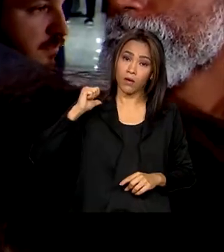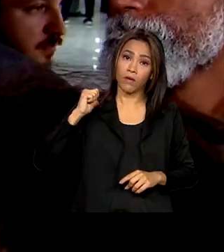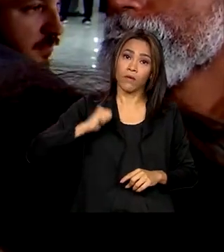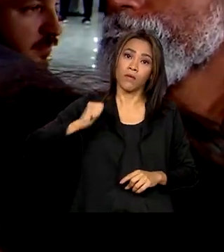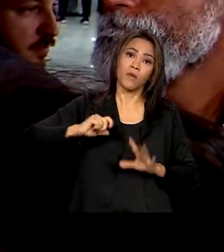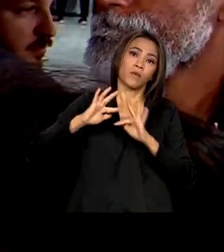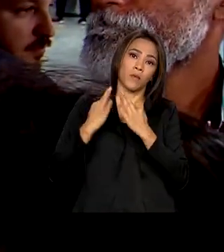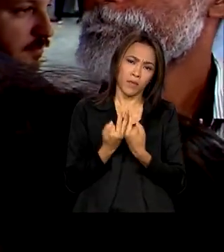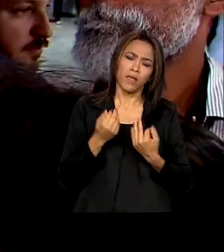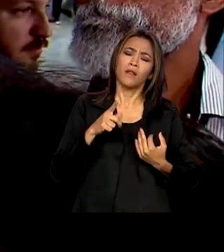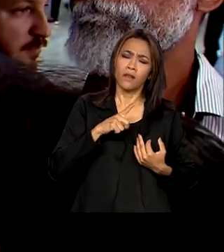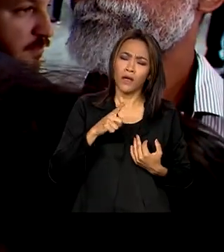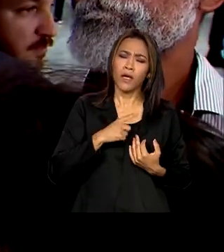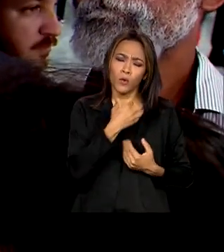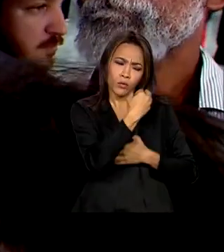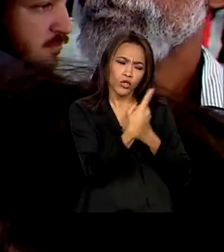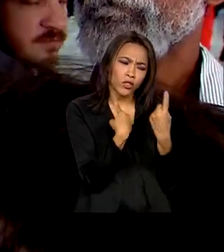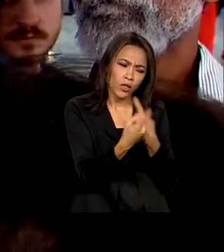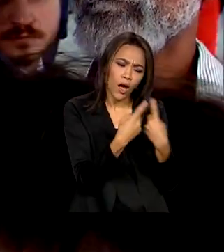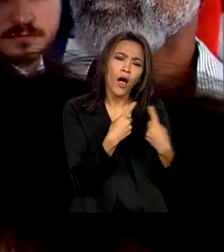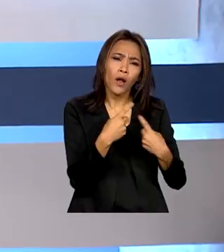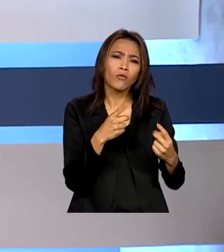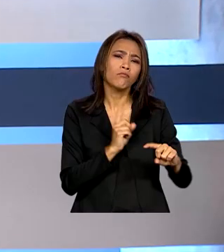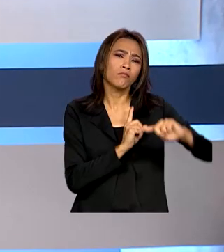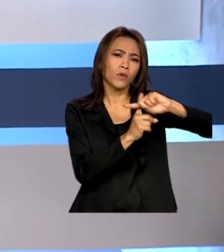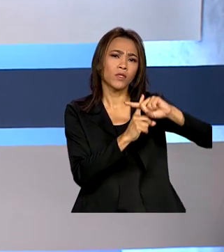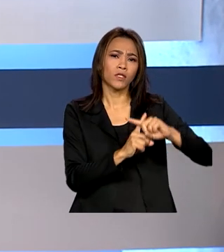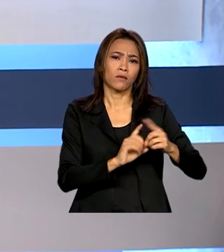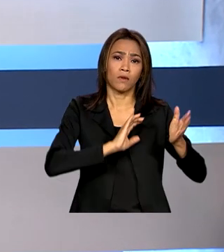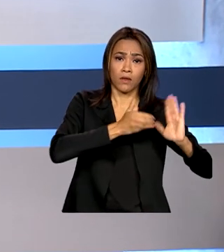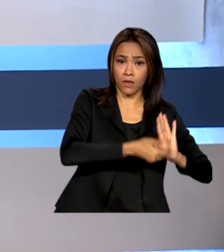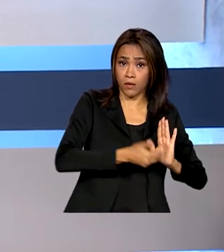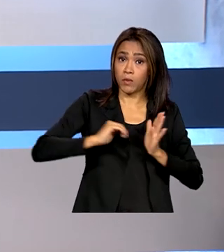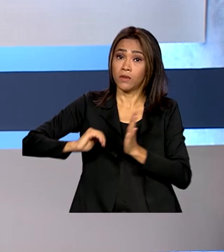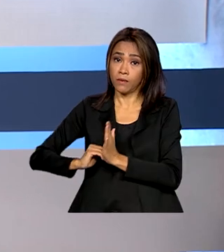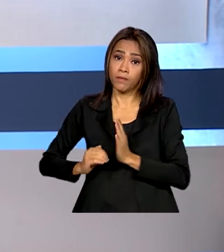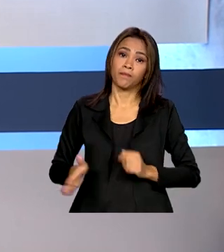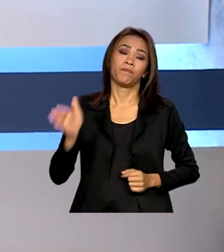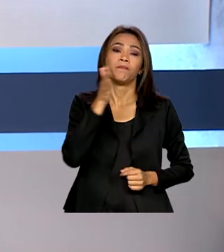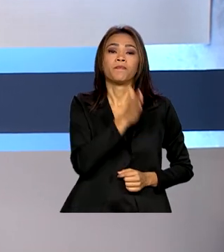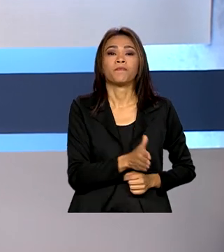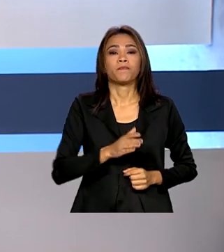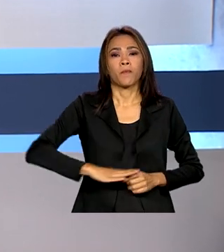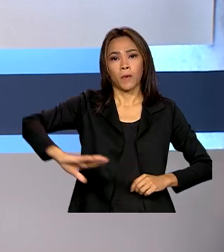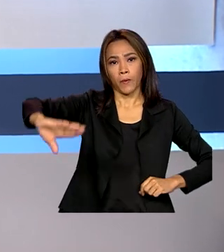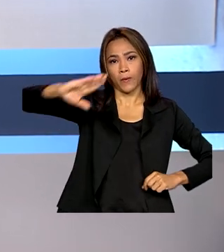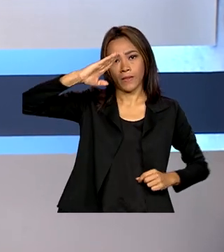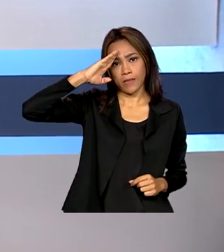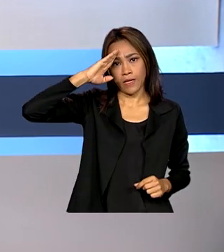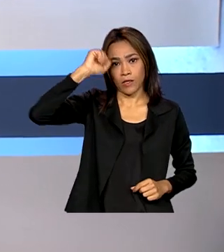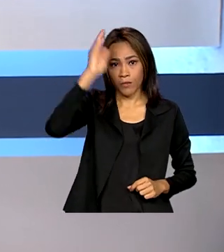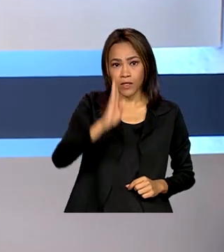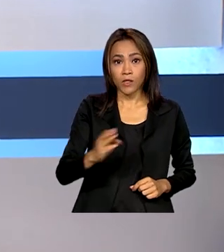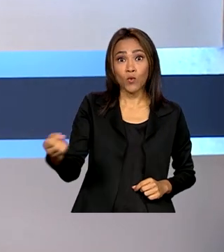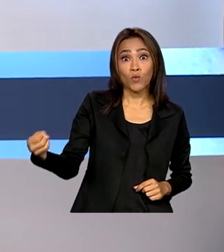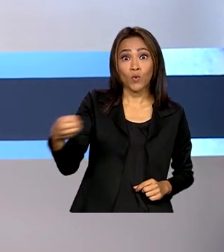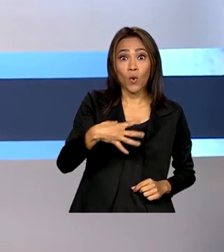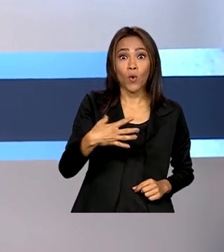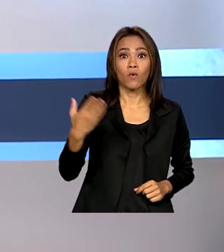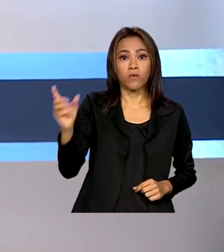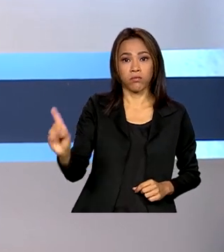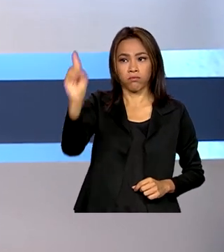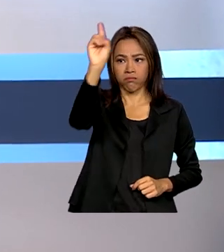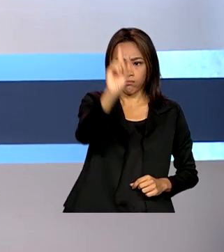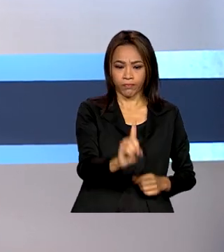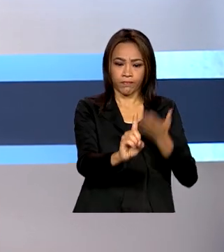diálogo bastante positivo com a Câmara e com o Senado. O Exército Brasileiro tem novo comando. O ministro da